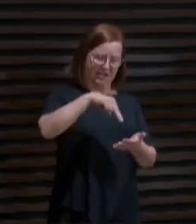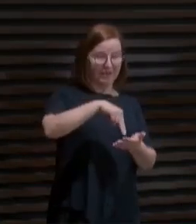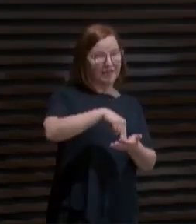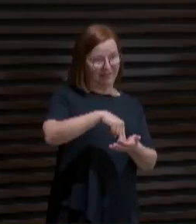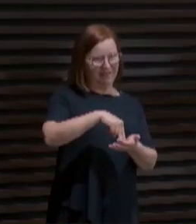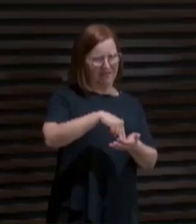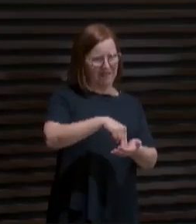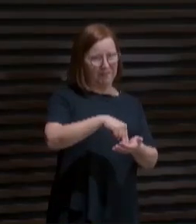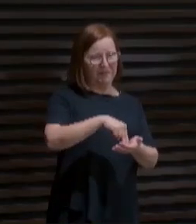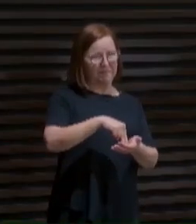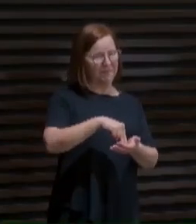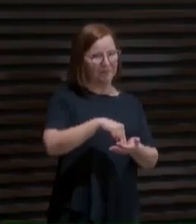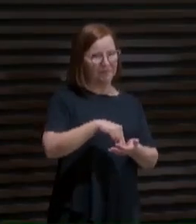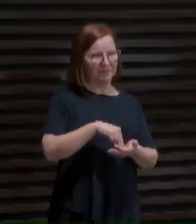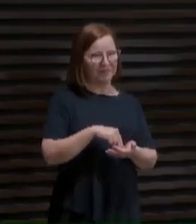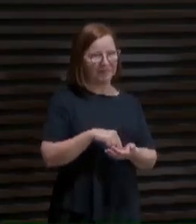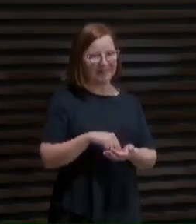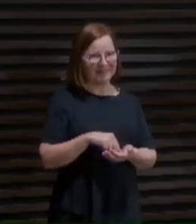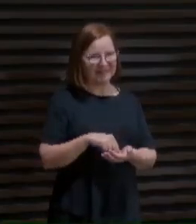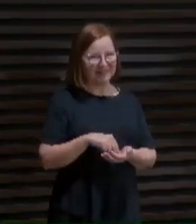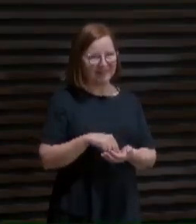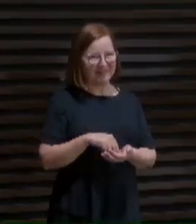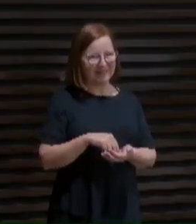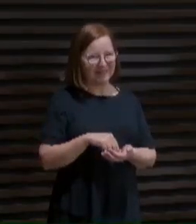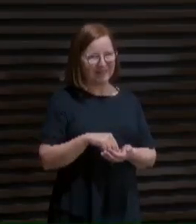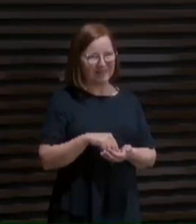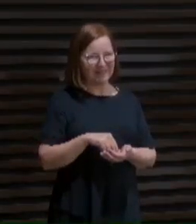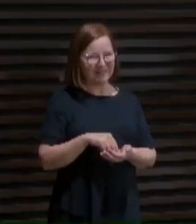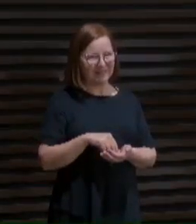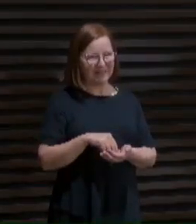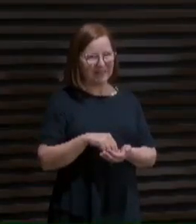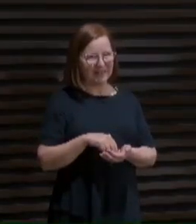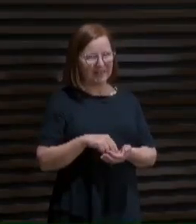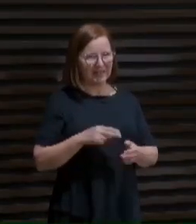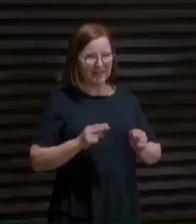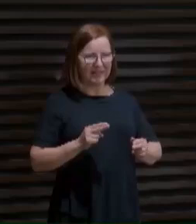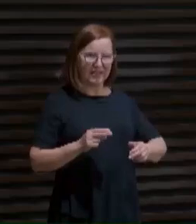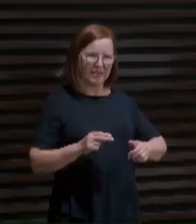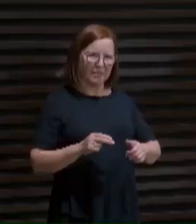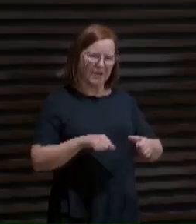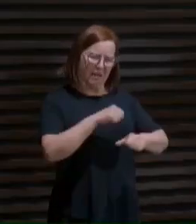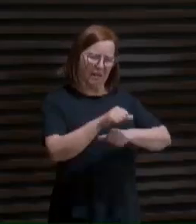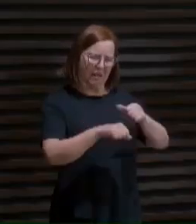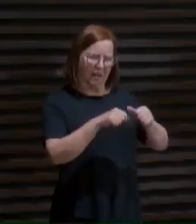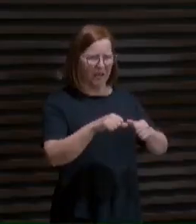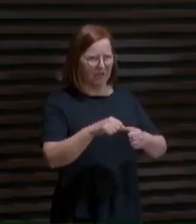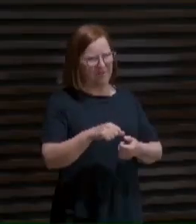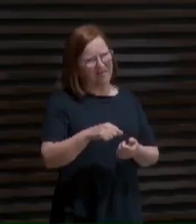firme, ele é inconstante em todas as suas